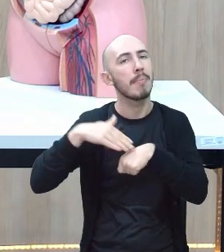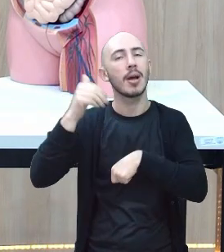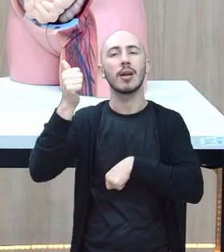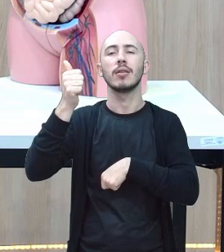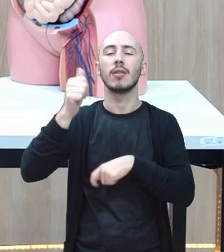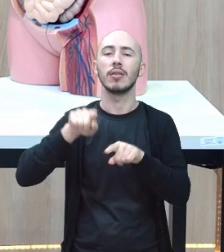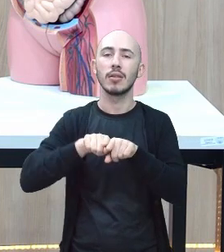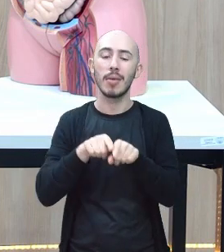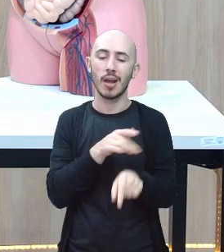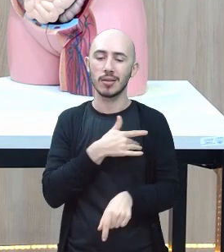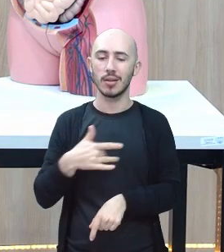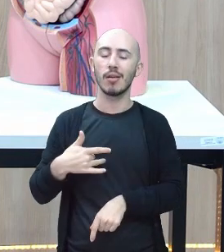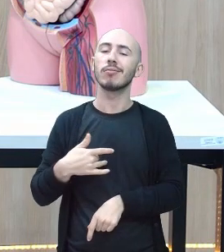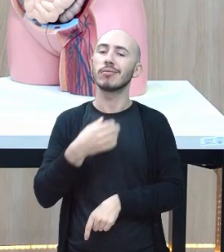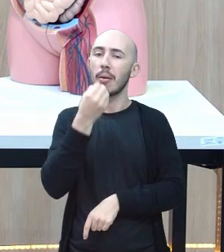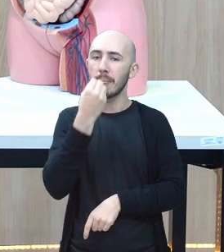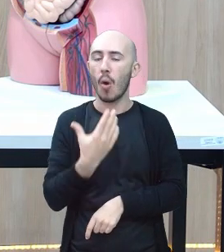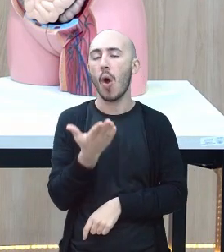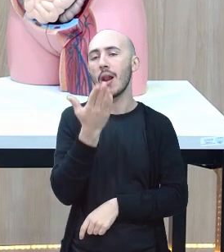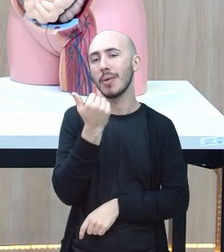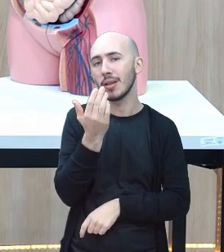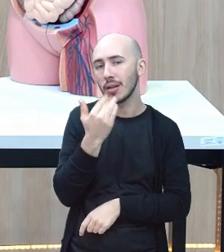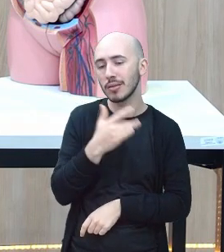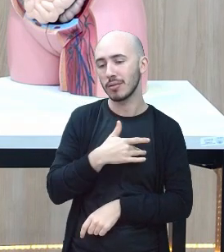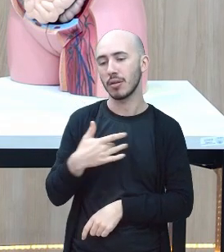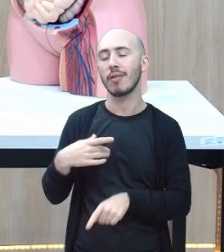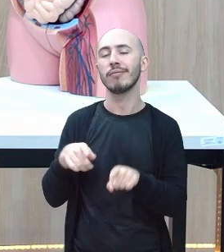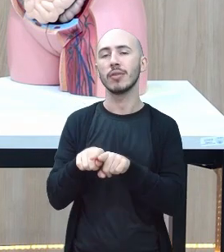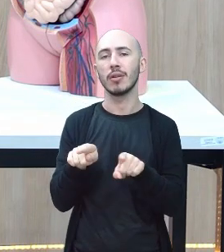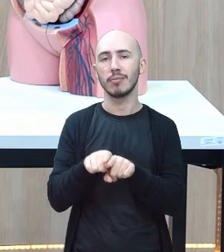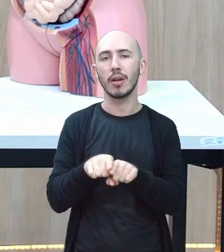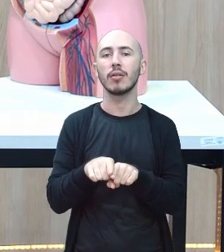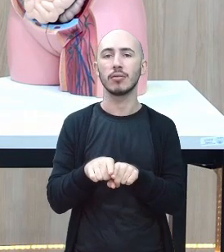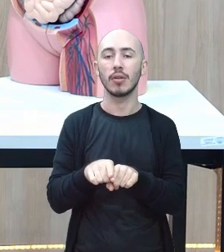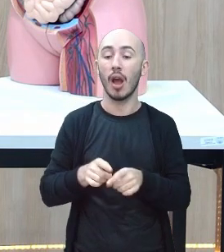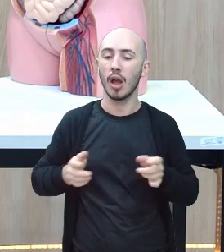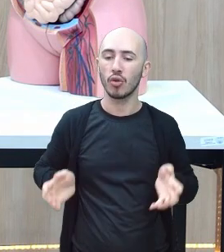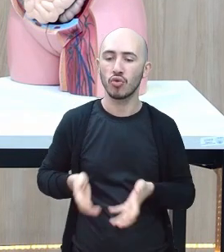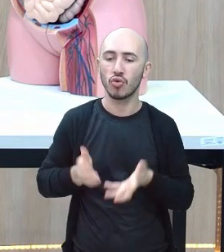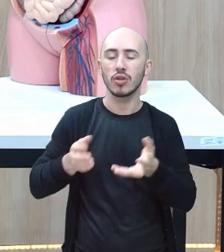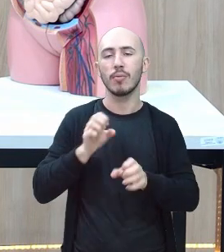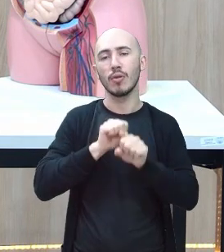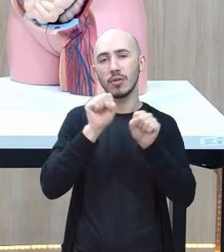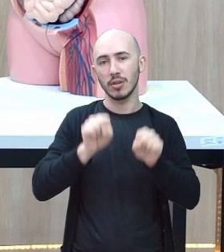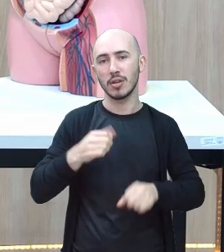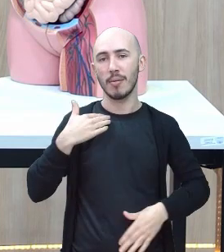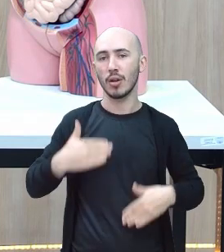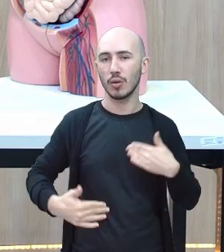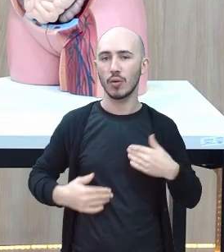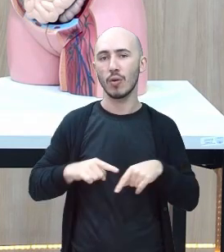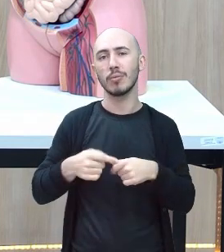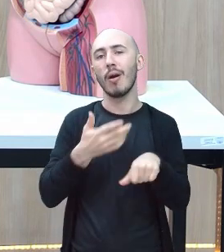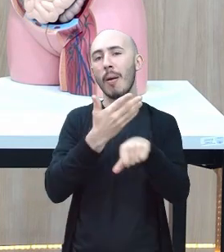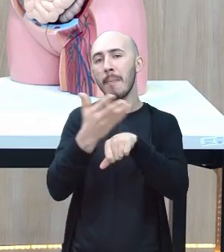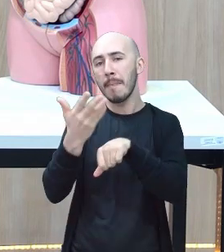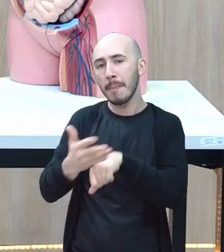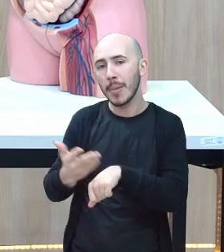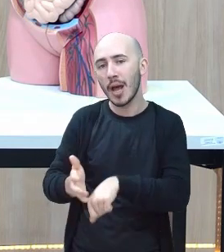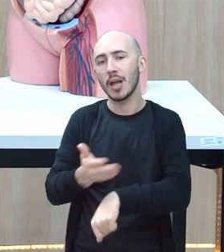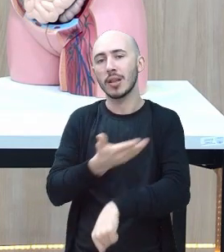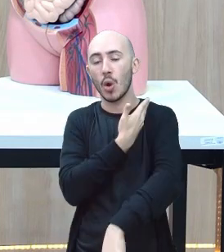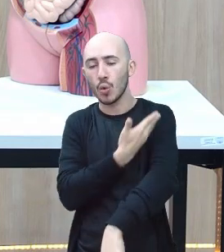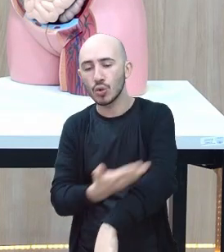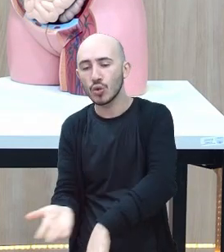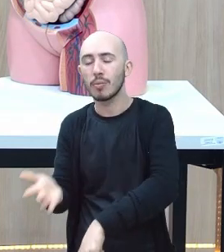alimentação saudável que não afete os nossos sistemas. E é importante ter hábitos saudáveis, dormir bem,